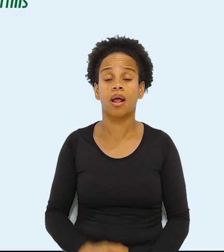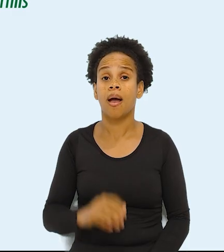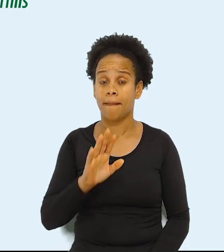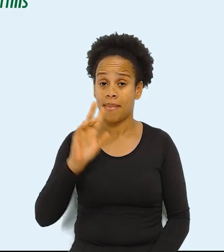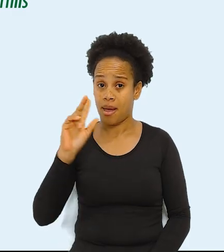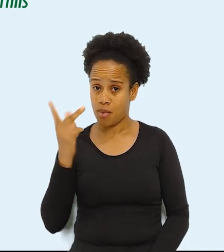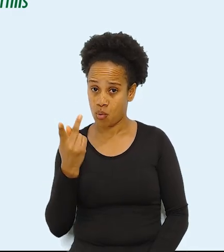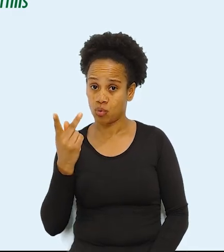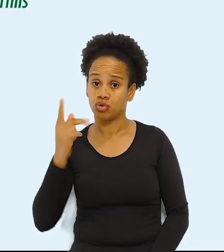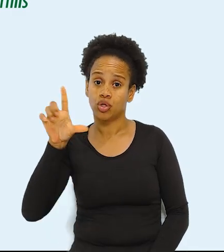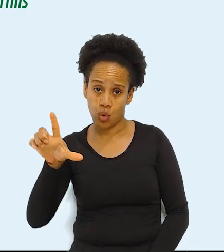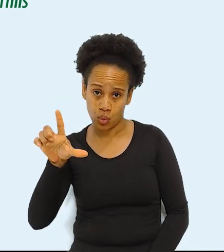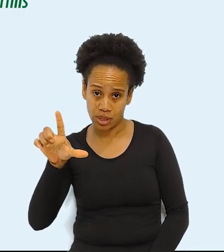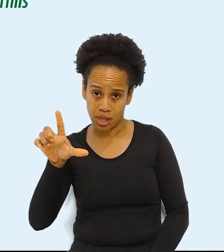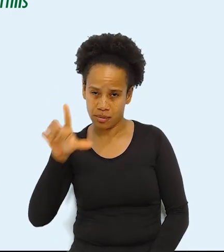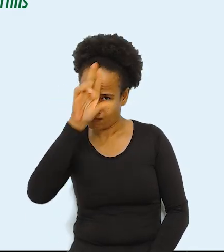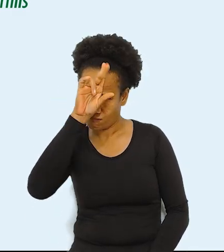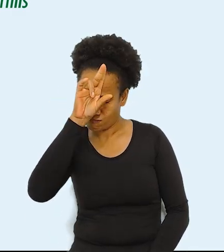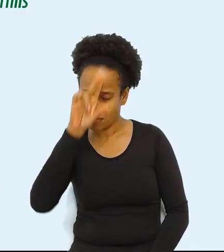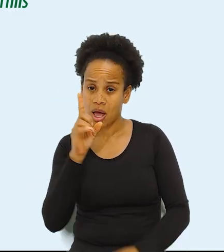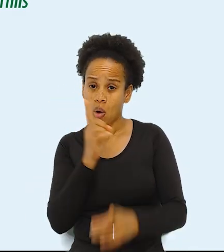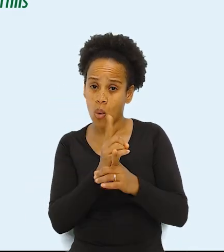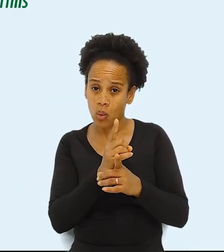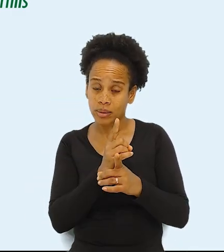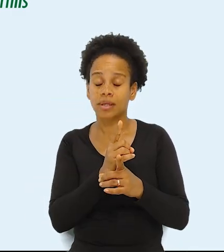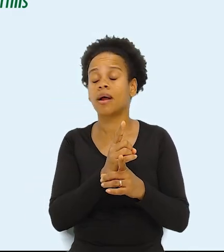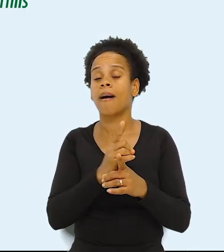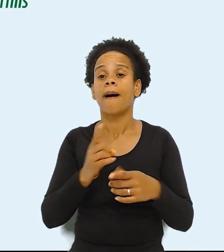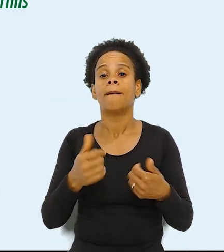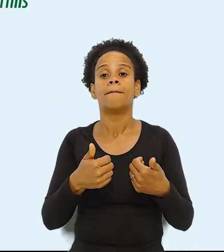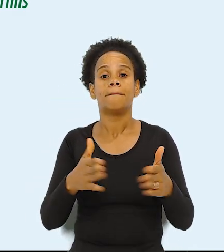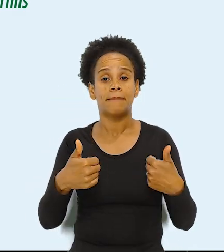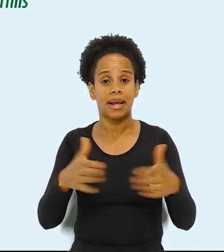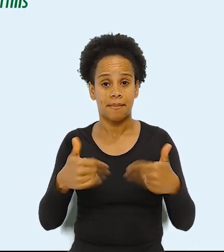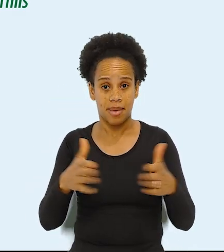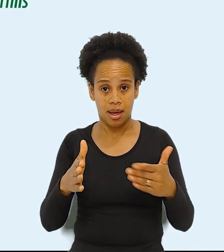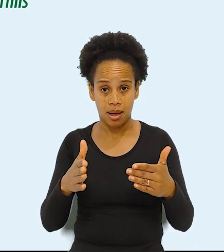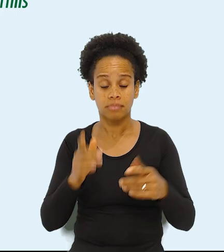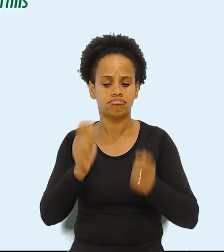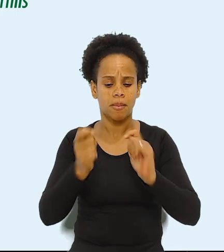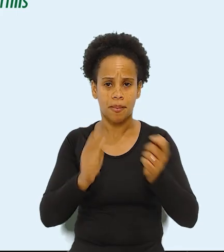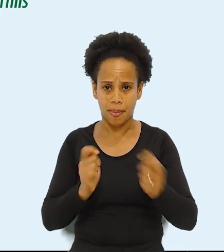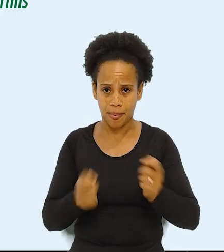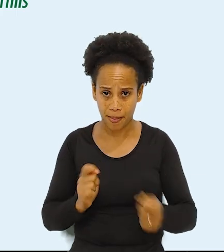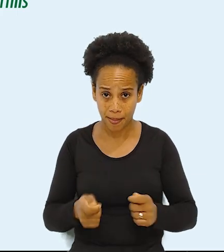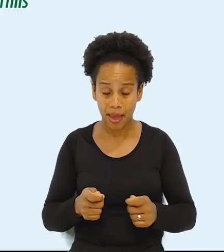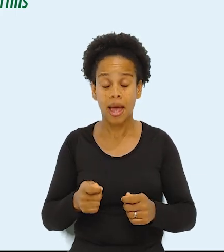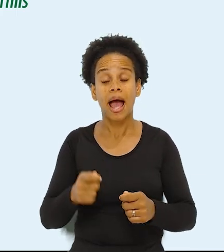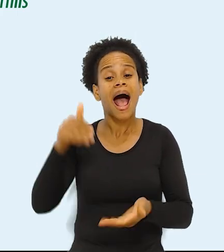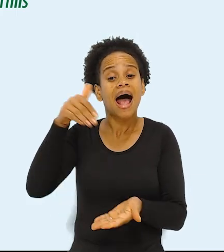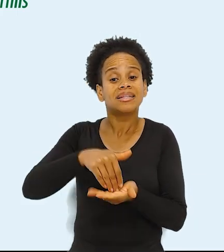Hemagogus leucocelenos é encontrado do Panamá e Trinidad e Tobago até o sul do Brasil e norte